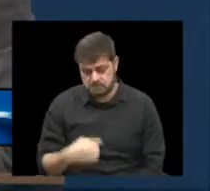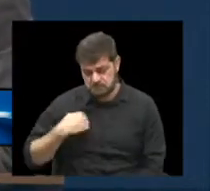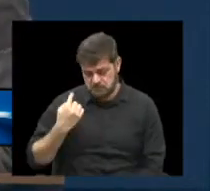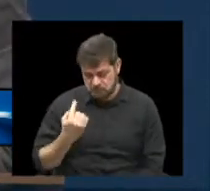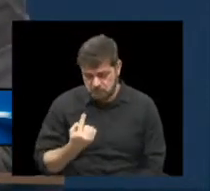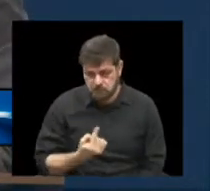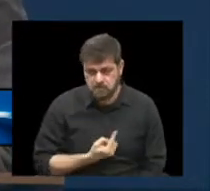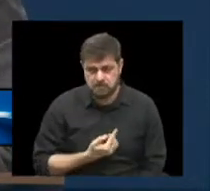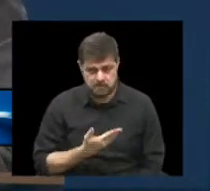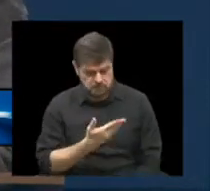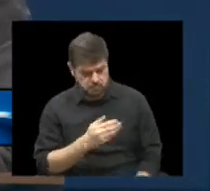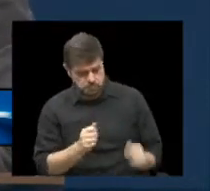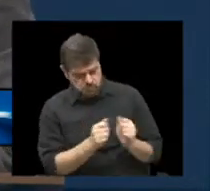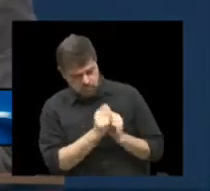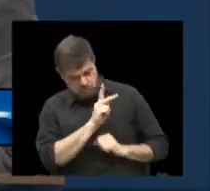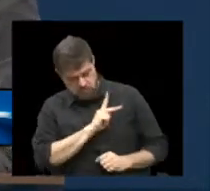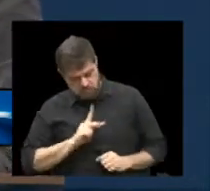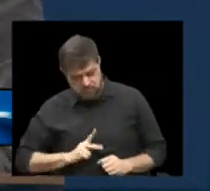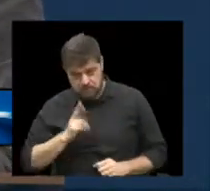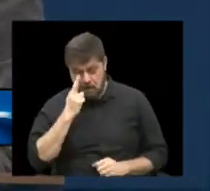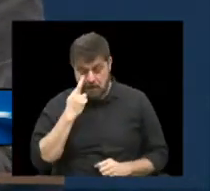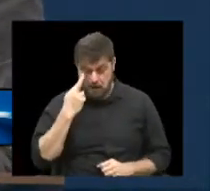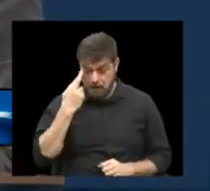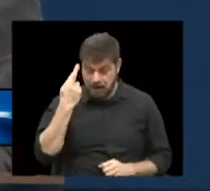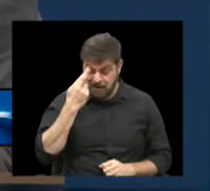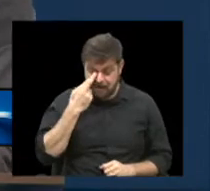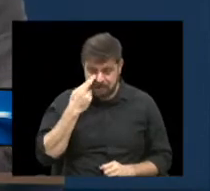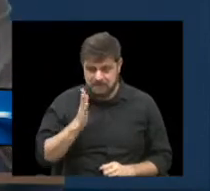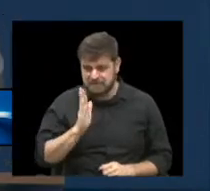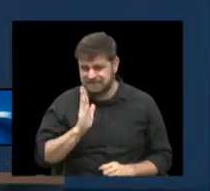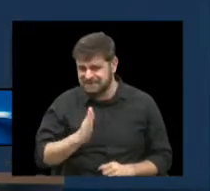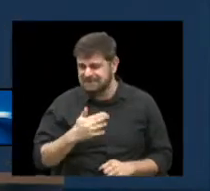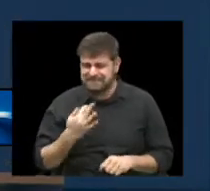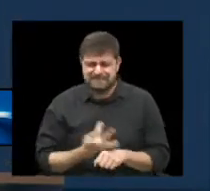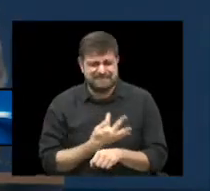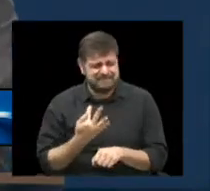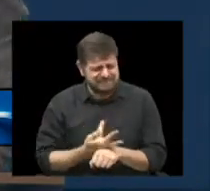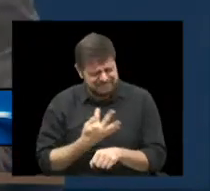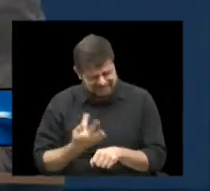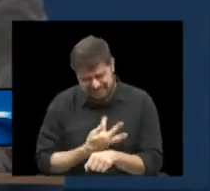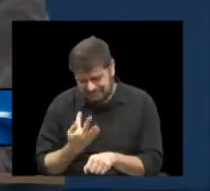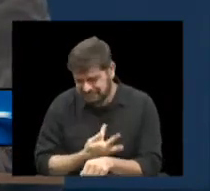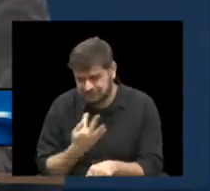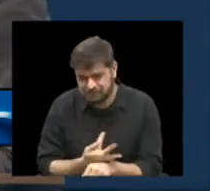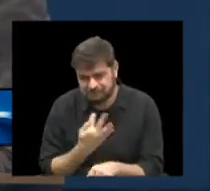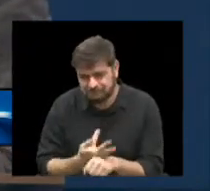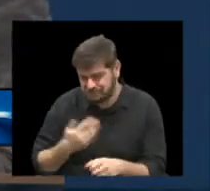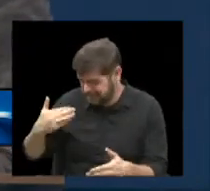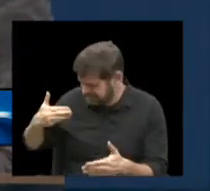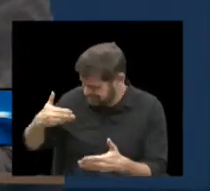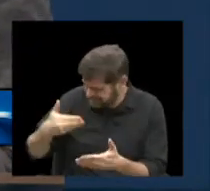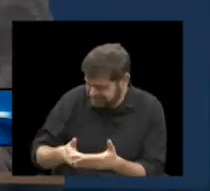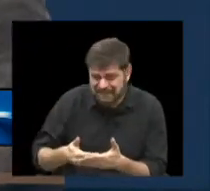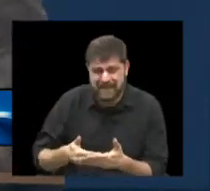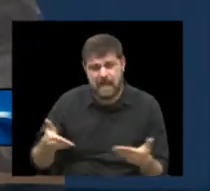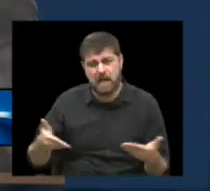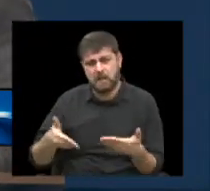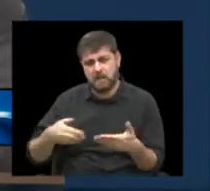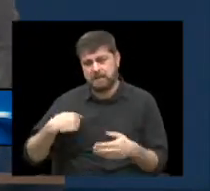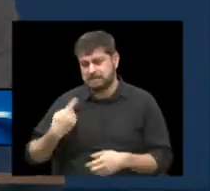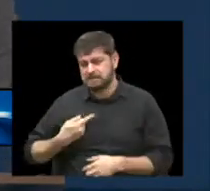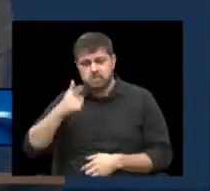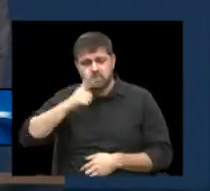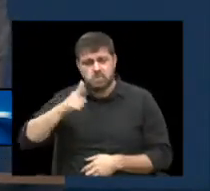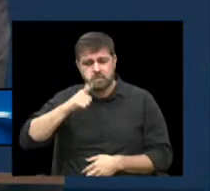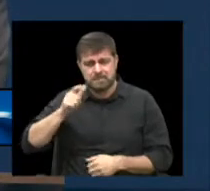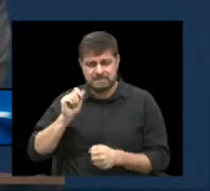casa, presidente Rafael Zimbaldi, já fez o que podia e está fazendo até o impossível para que a gente